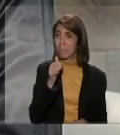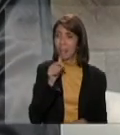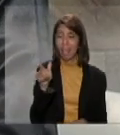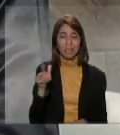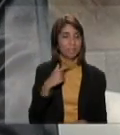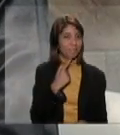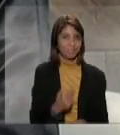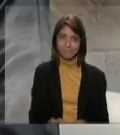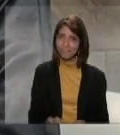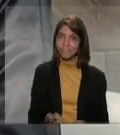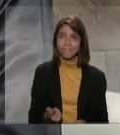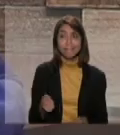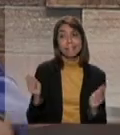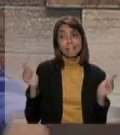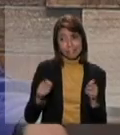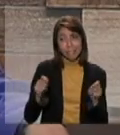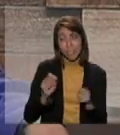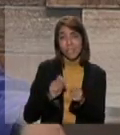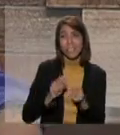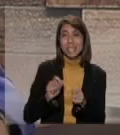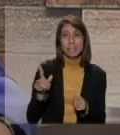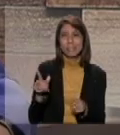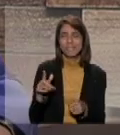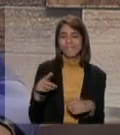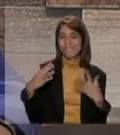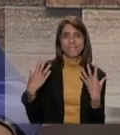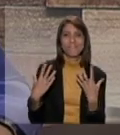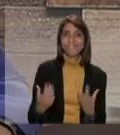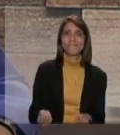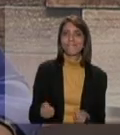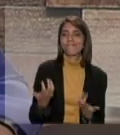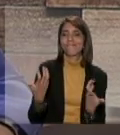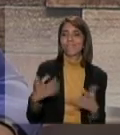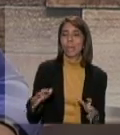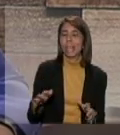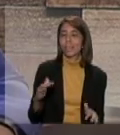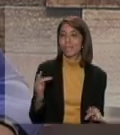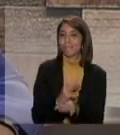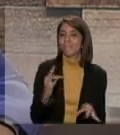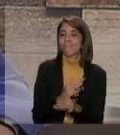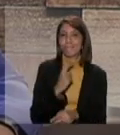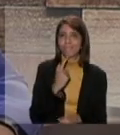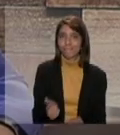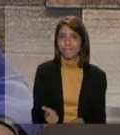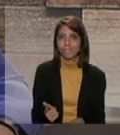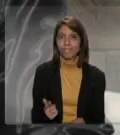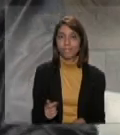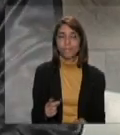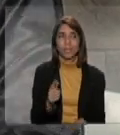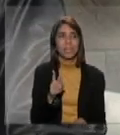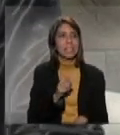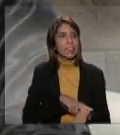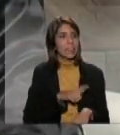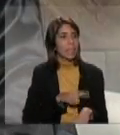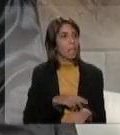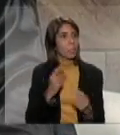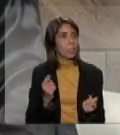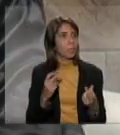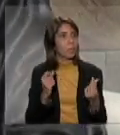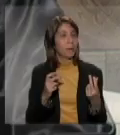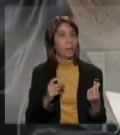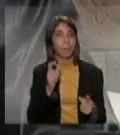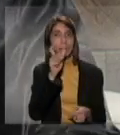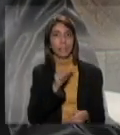conseguiria. Esse eu não conseguiria fazer. Tinha tudo para fazer, mas assim, o personagem, eu falei, não, esse personagem não vou aguentar fazer. E você fica muito tempo envolvida com